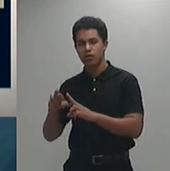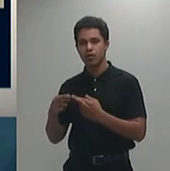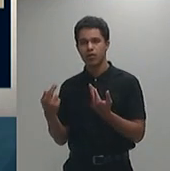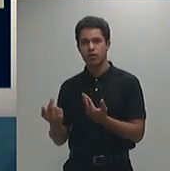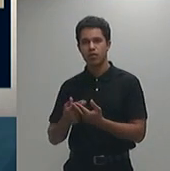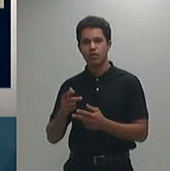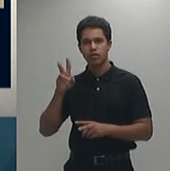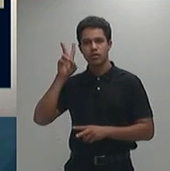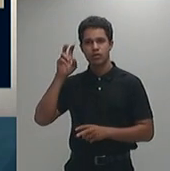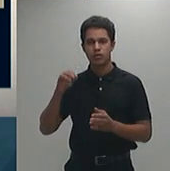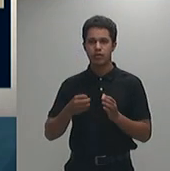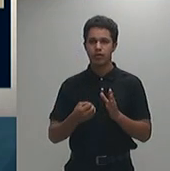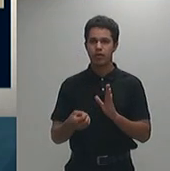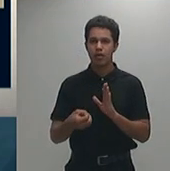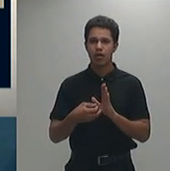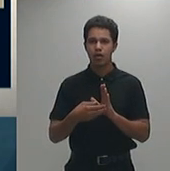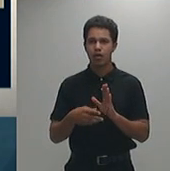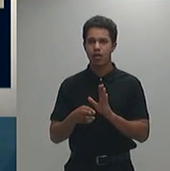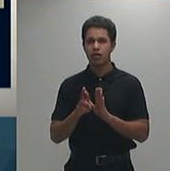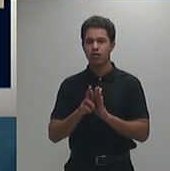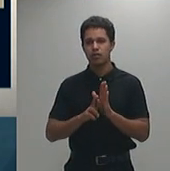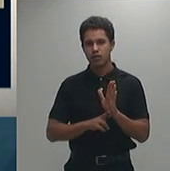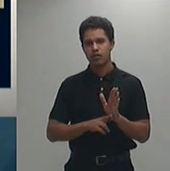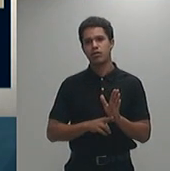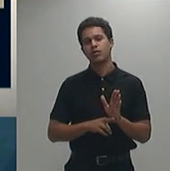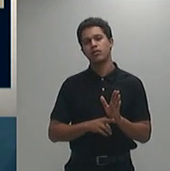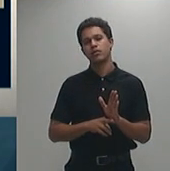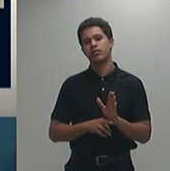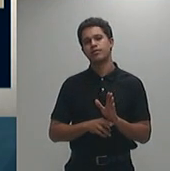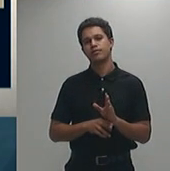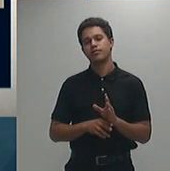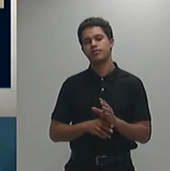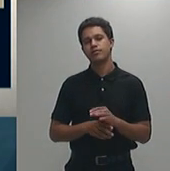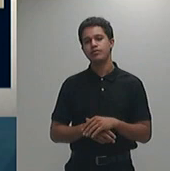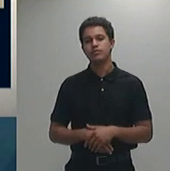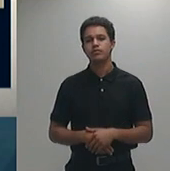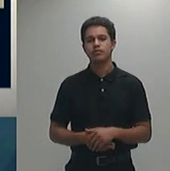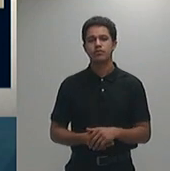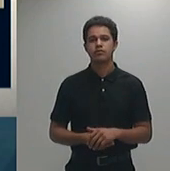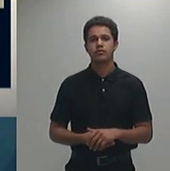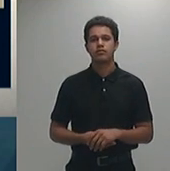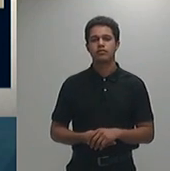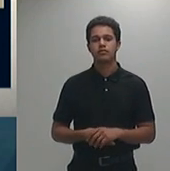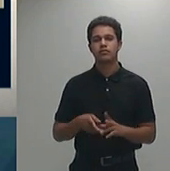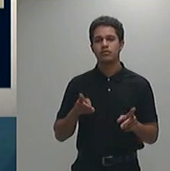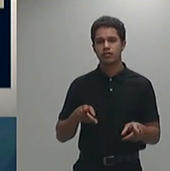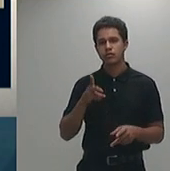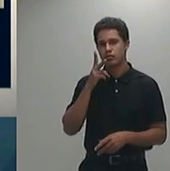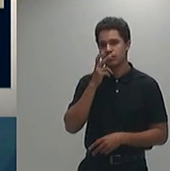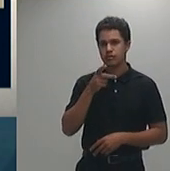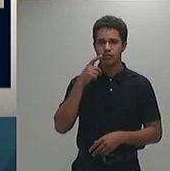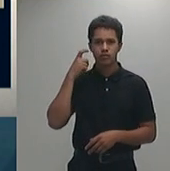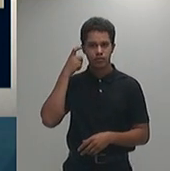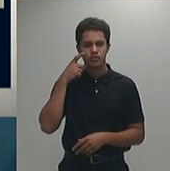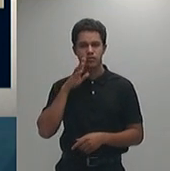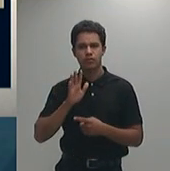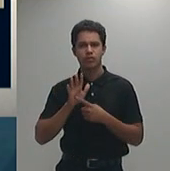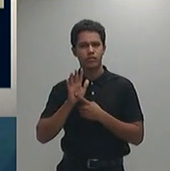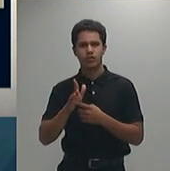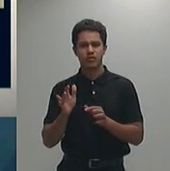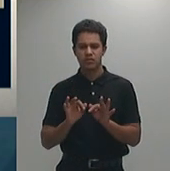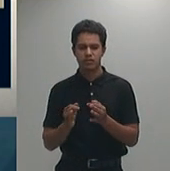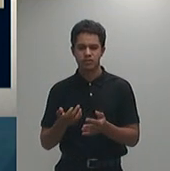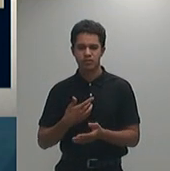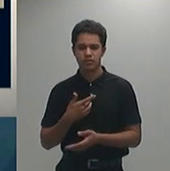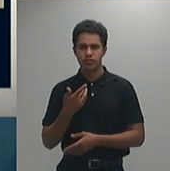deixe de uma vez convocada a própria deliberação autorizativa tal preocupação de fato mostra-se meramente retórica pois no caso